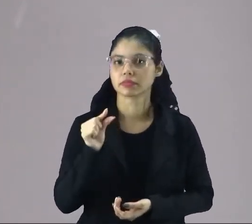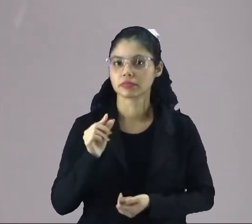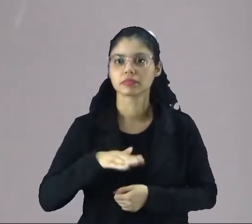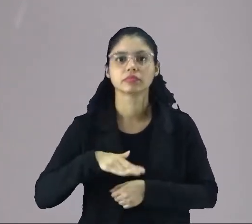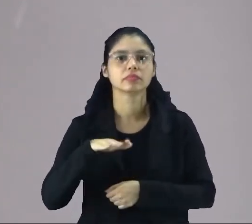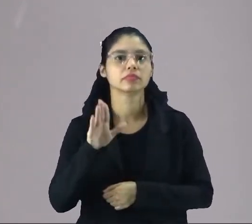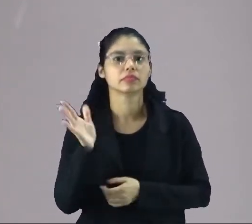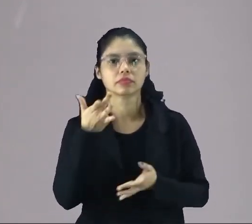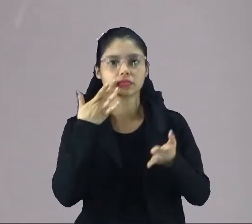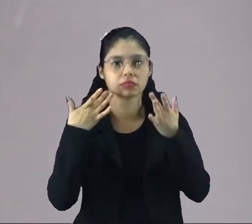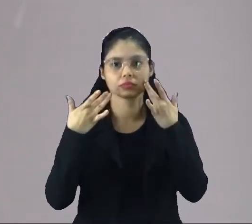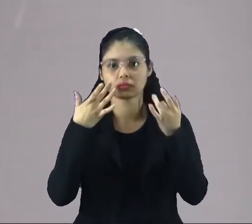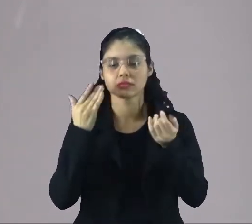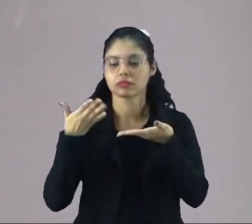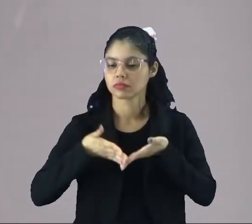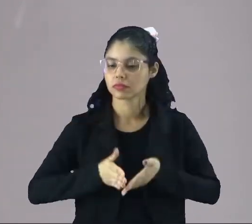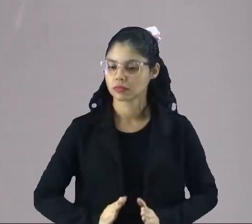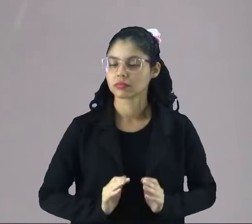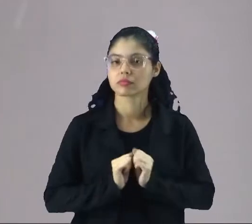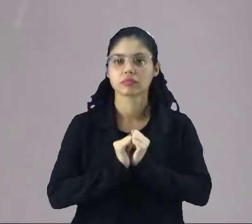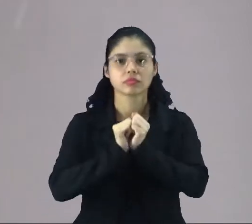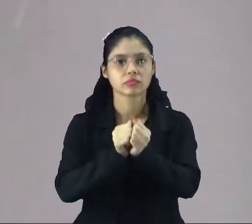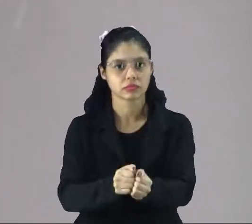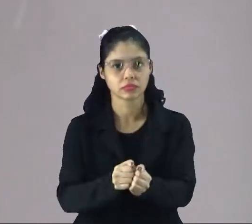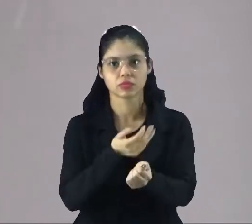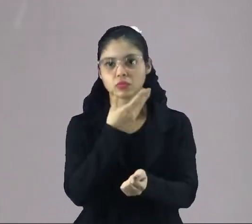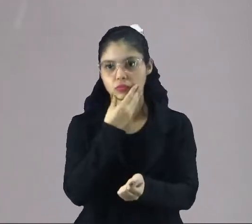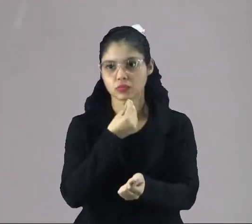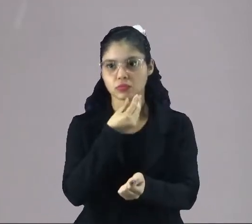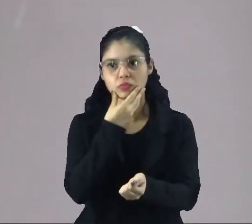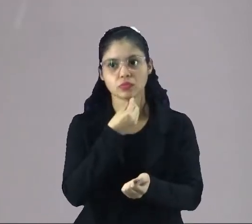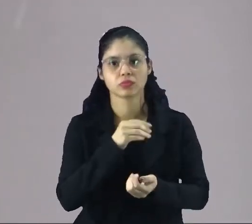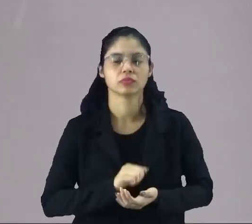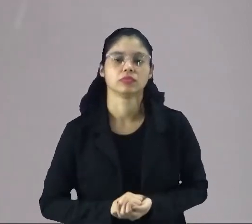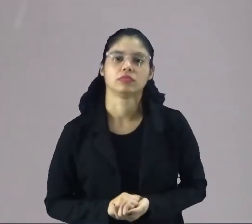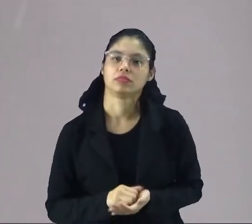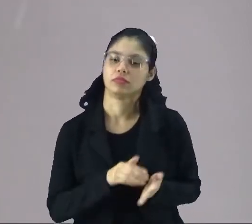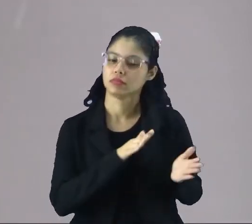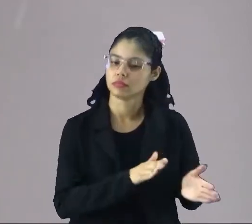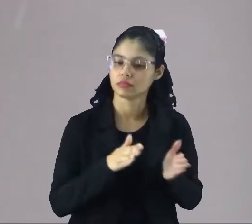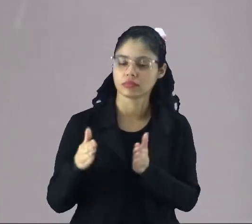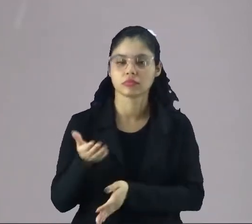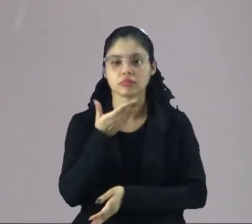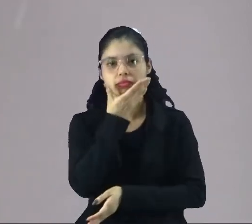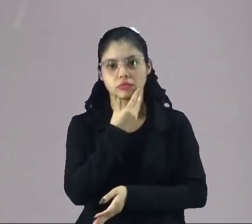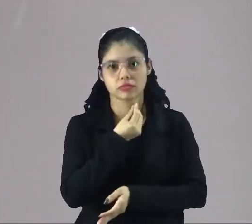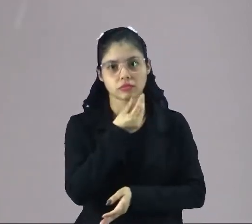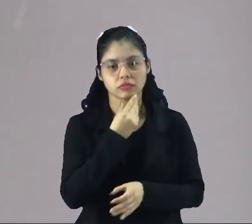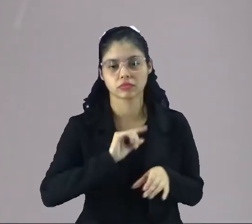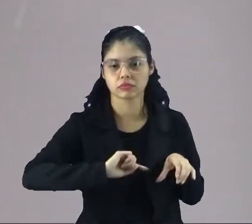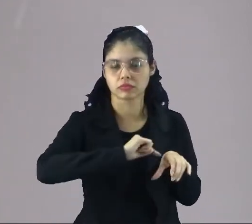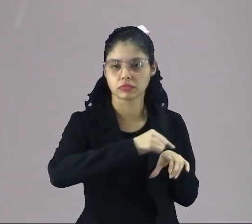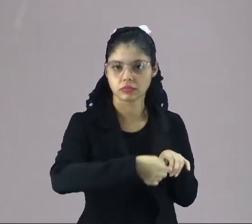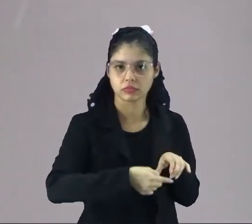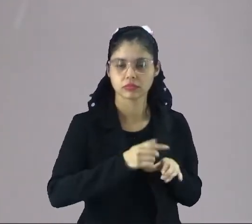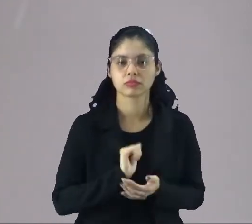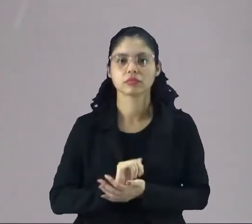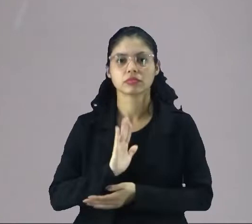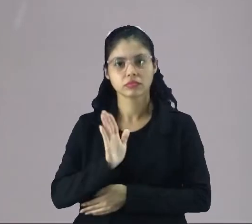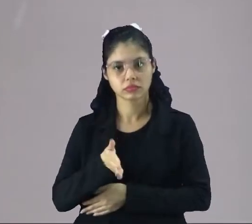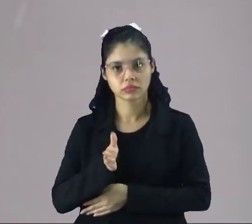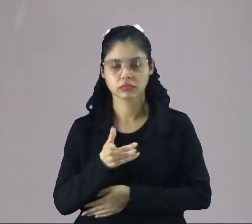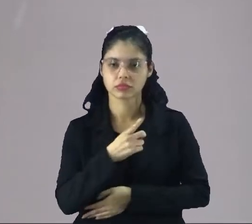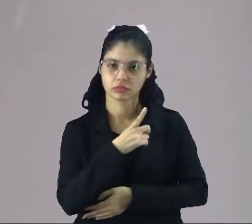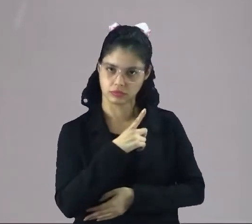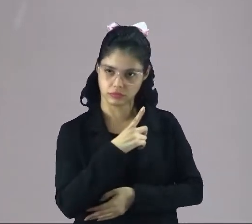o teatro ele nasce junto com o homem, né? Então, a partir do homem pré-histórico, nós já temos aí,